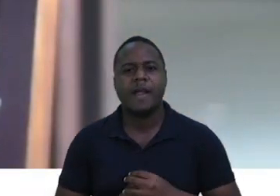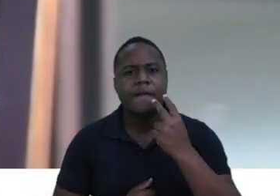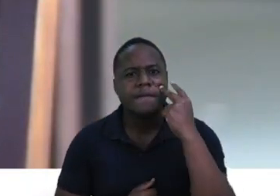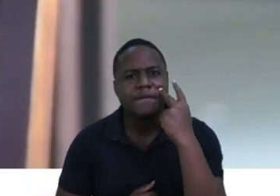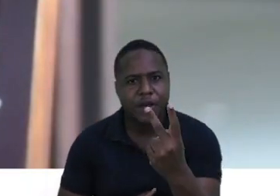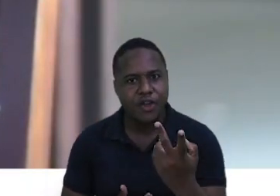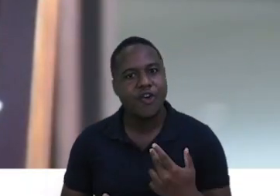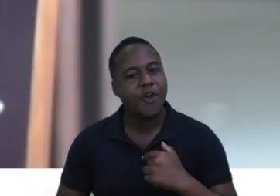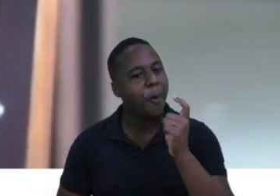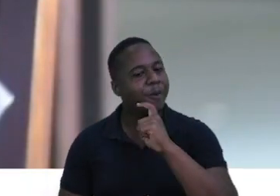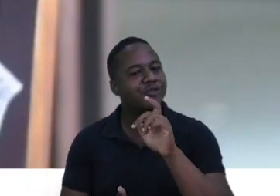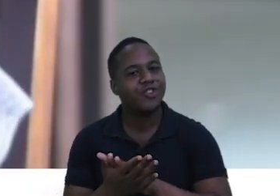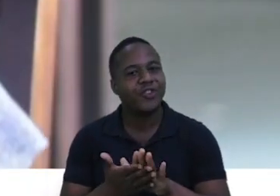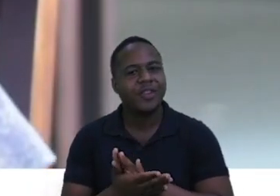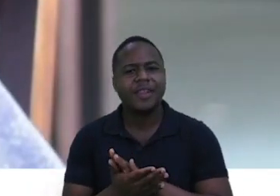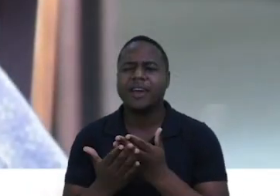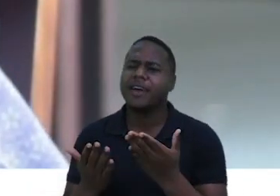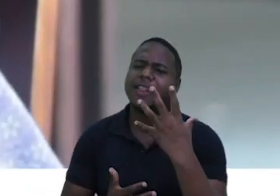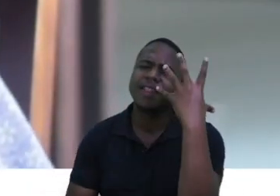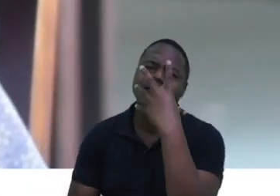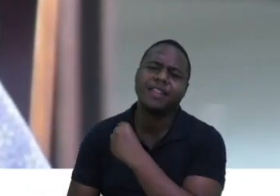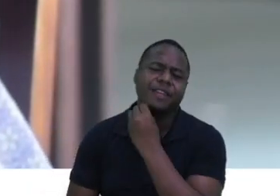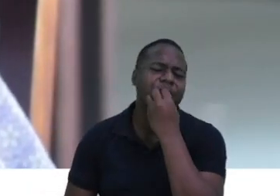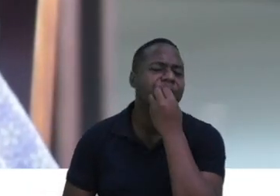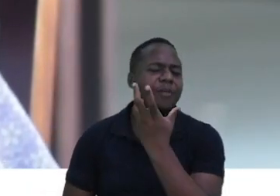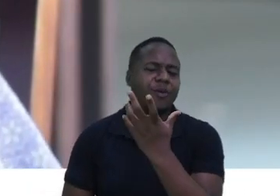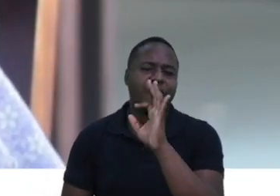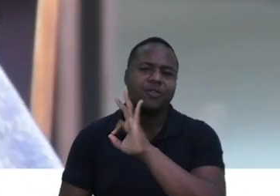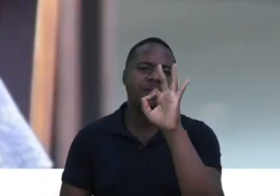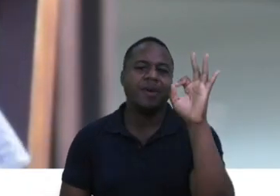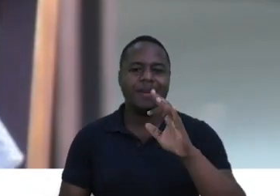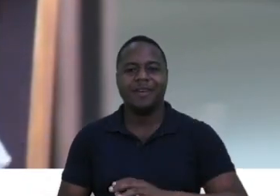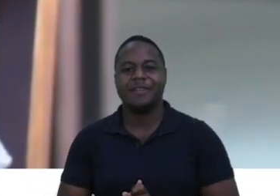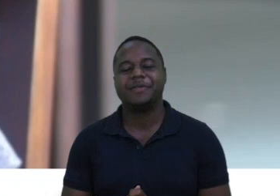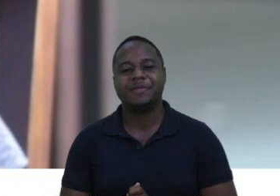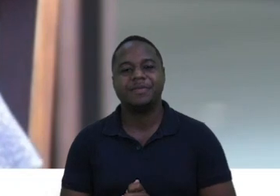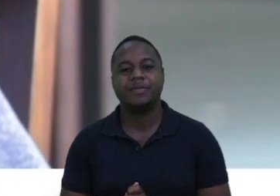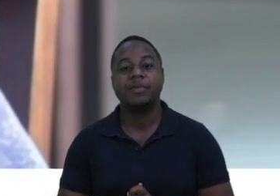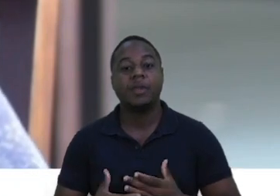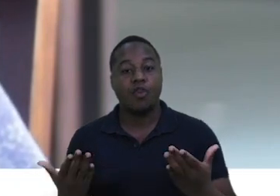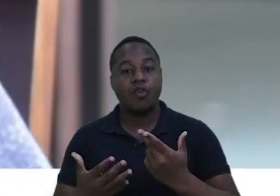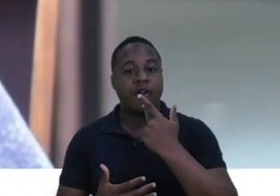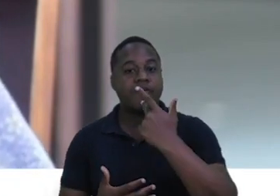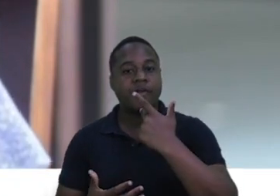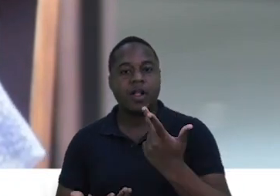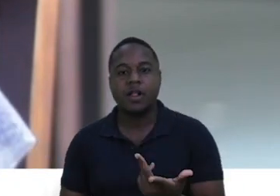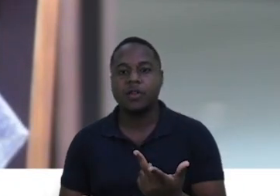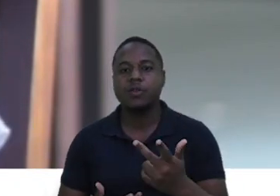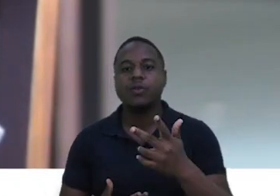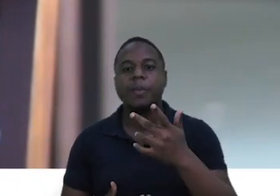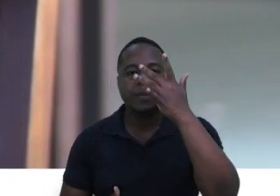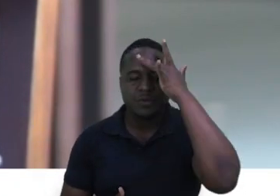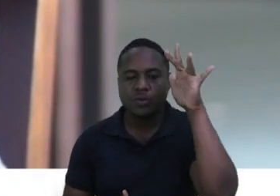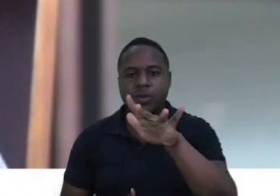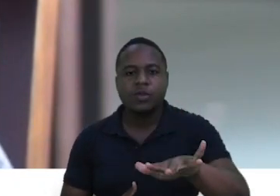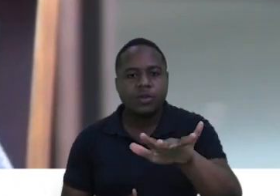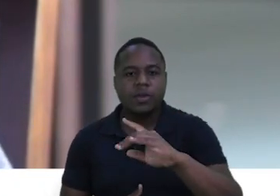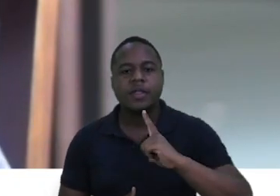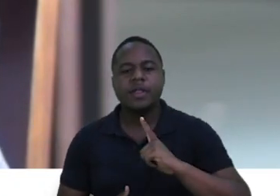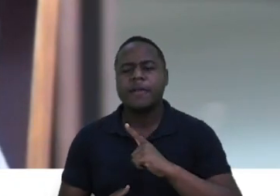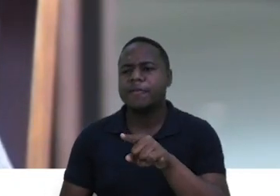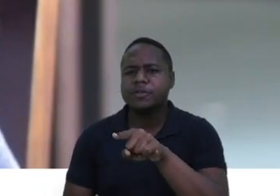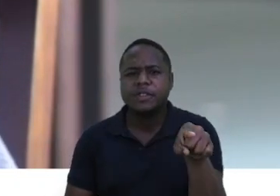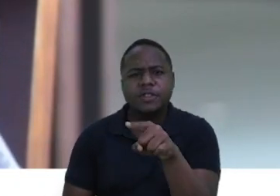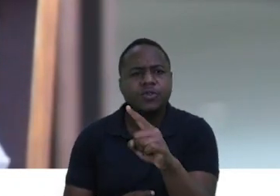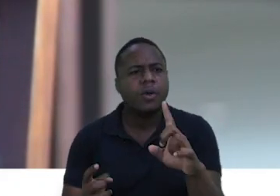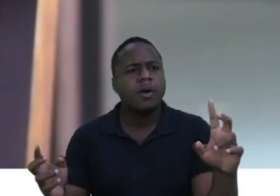Viram que eu não estava mentindo? É lindo demais. E aí, falando, né, dessa conexão, dessa sinergia